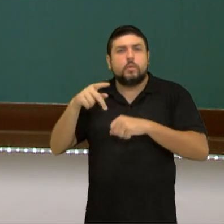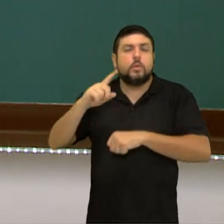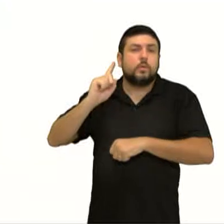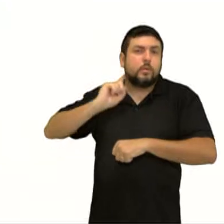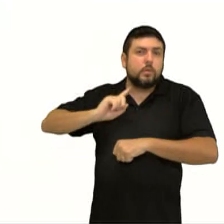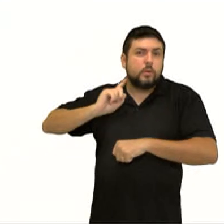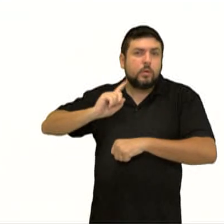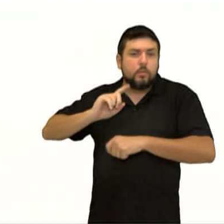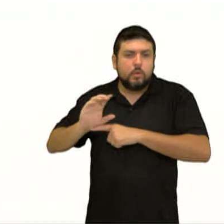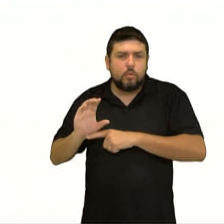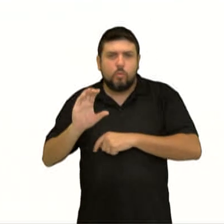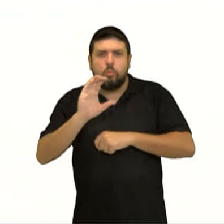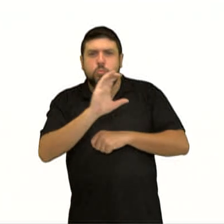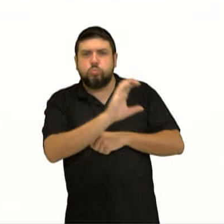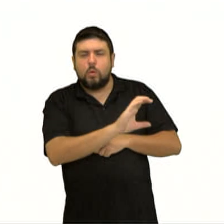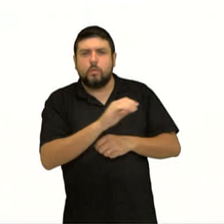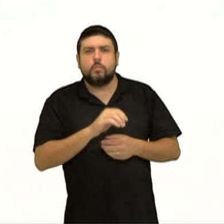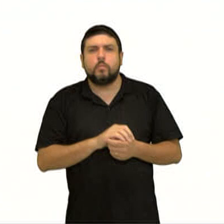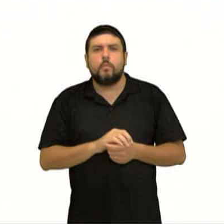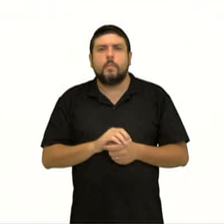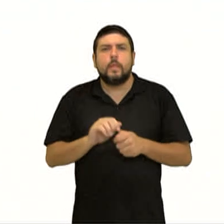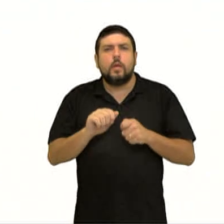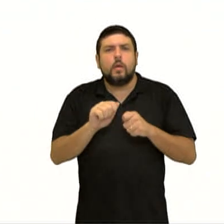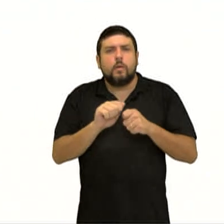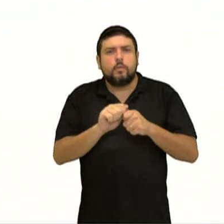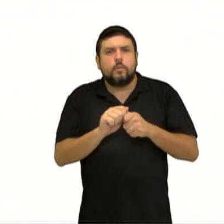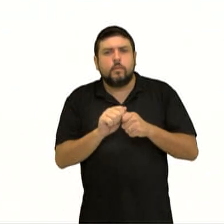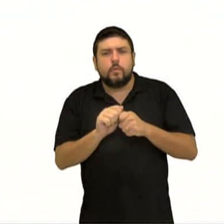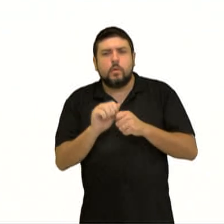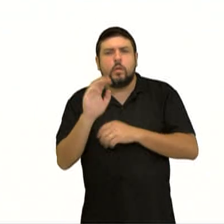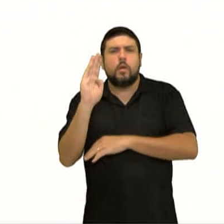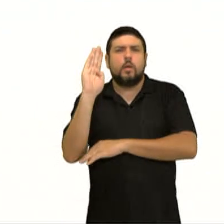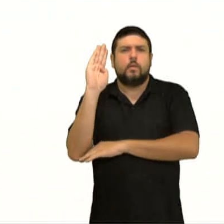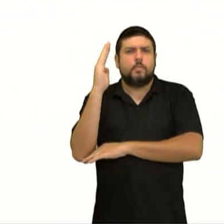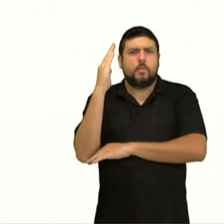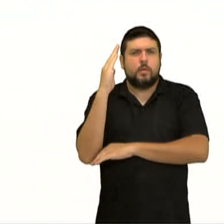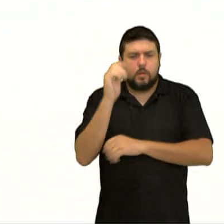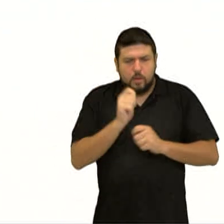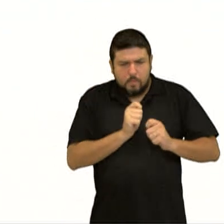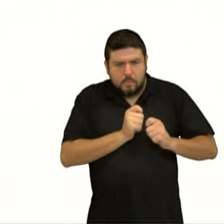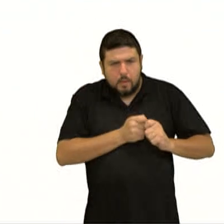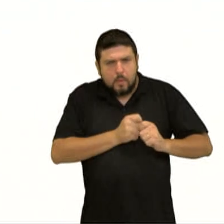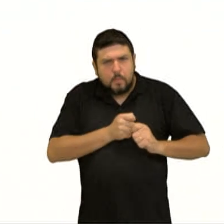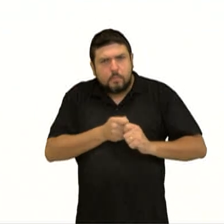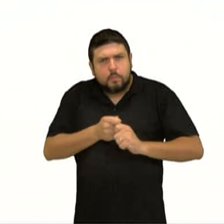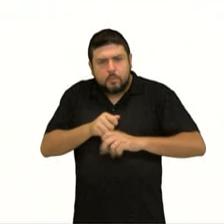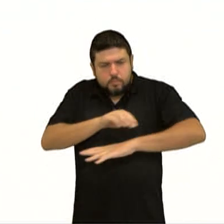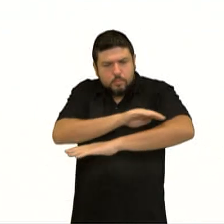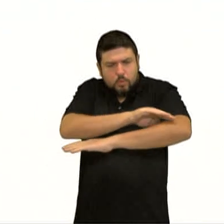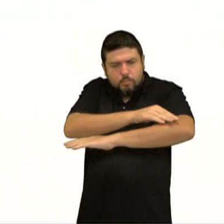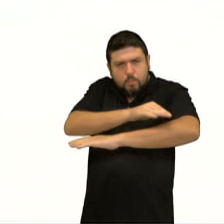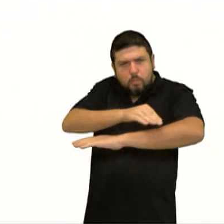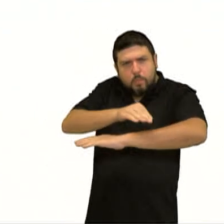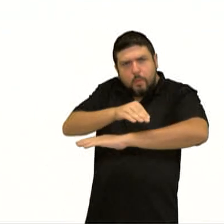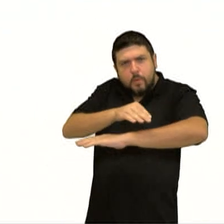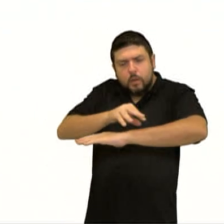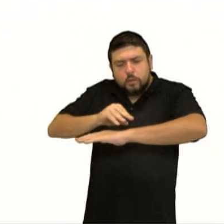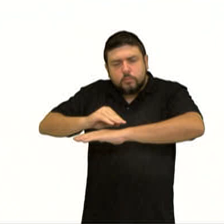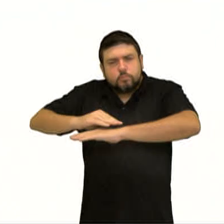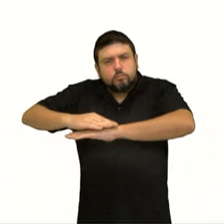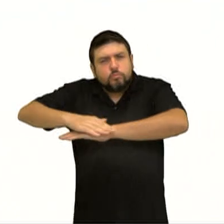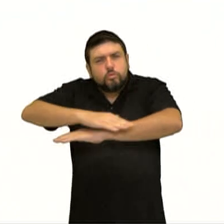né? Trabalhos em relevos feitos em madeira, com talhas recobertas por finas camadas de ouro. Então,